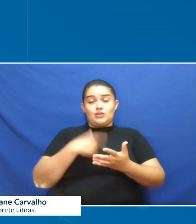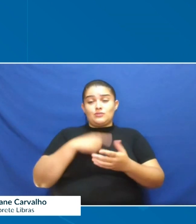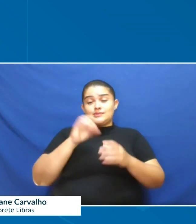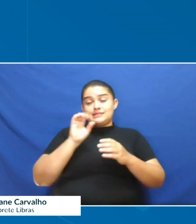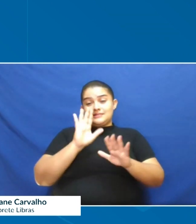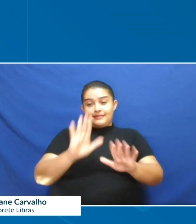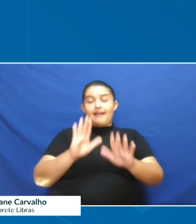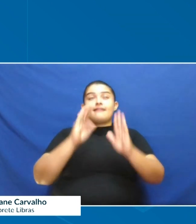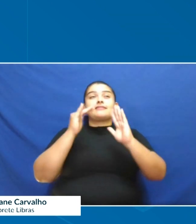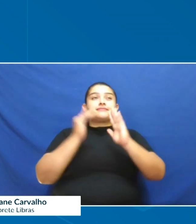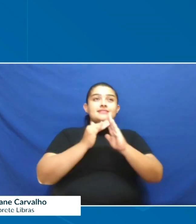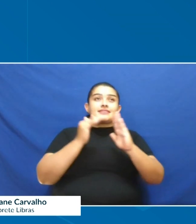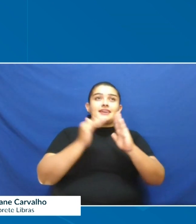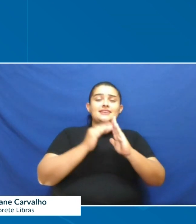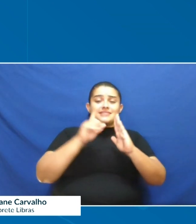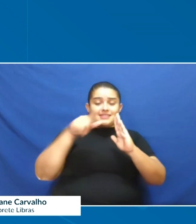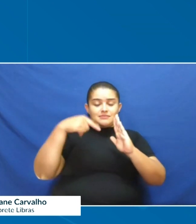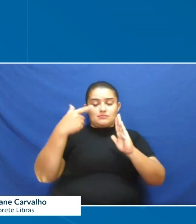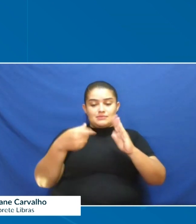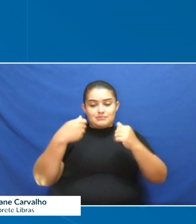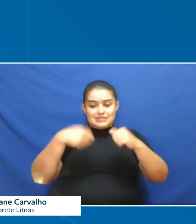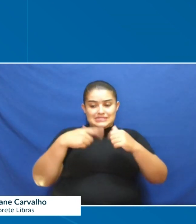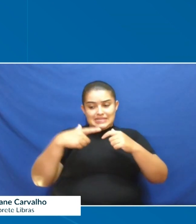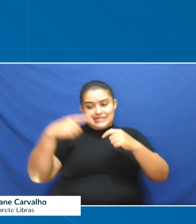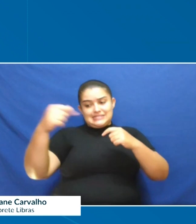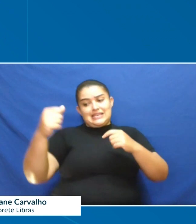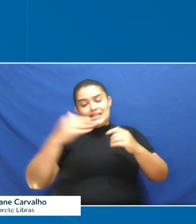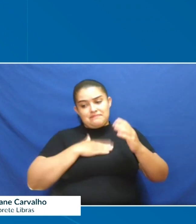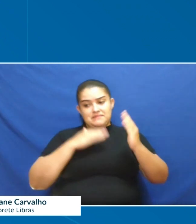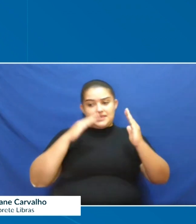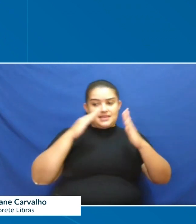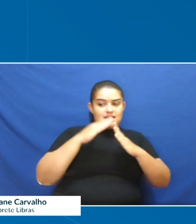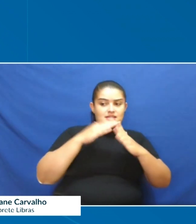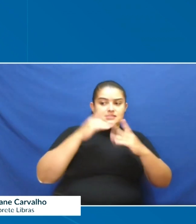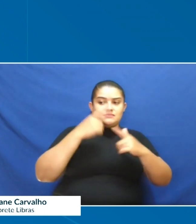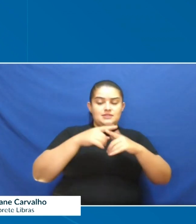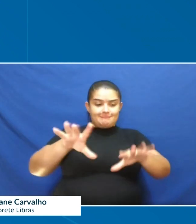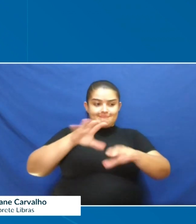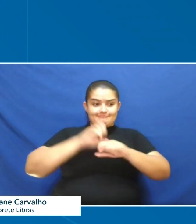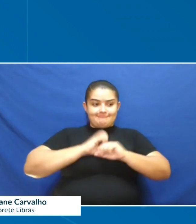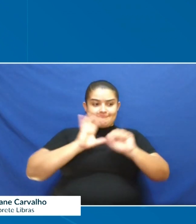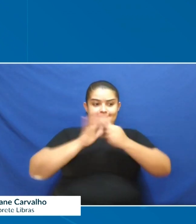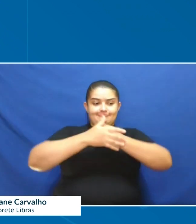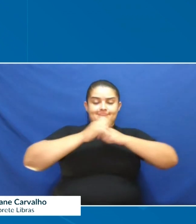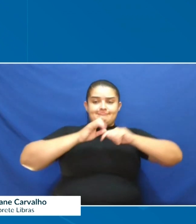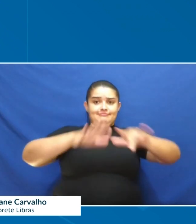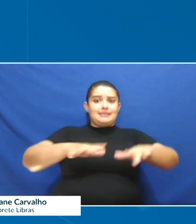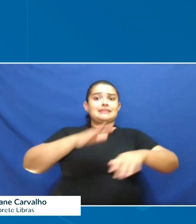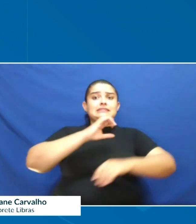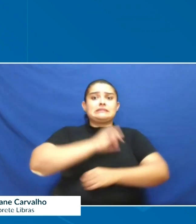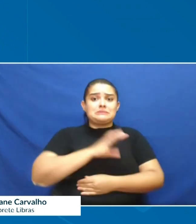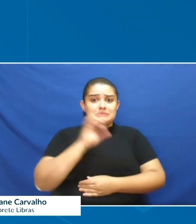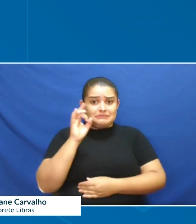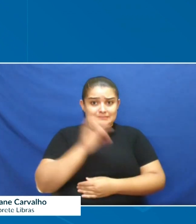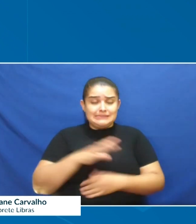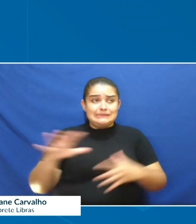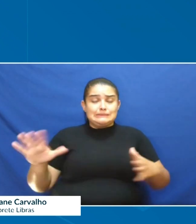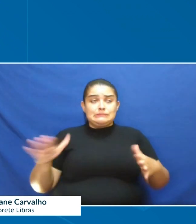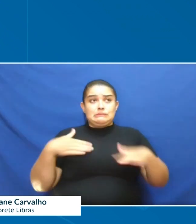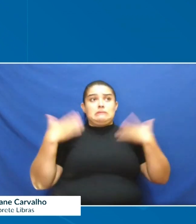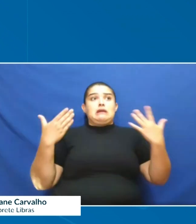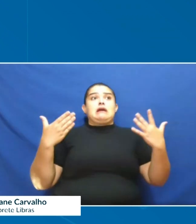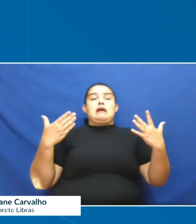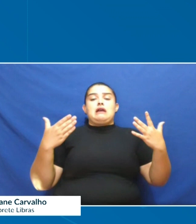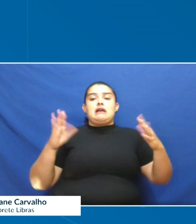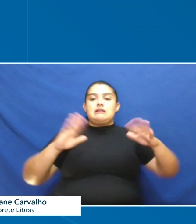teve que estagiar, teve que botar o pé lá fora. Isso acaba assustando, porque você acaba vendo muitas pessoas, às vezes